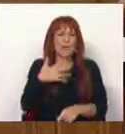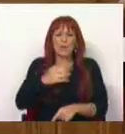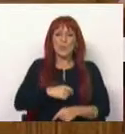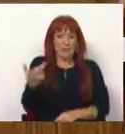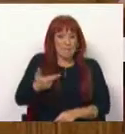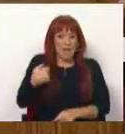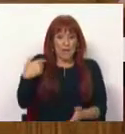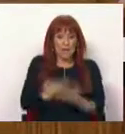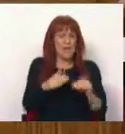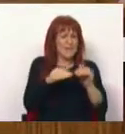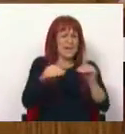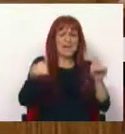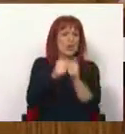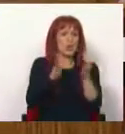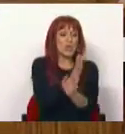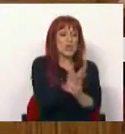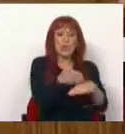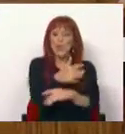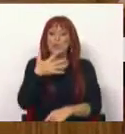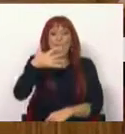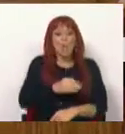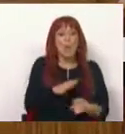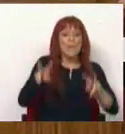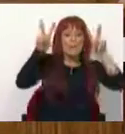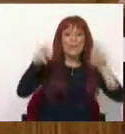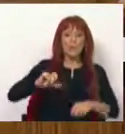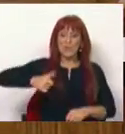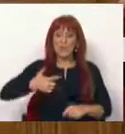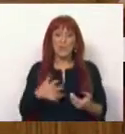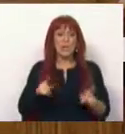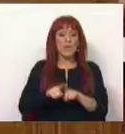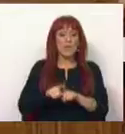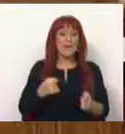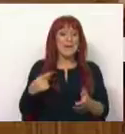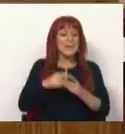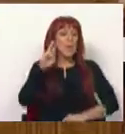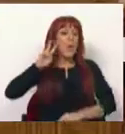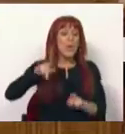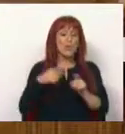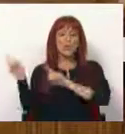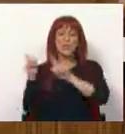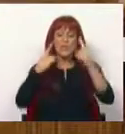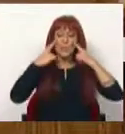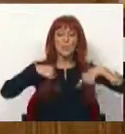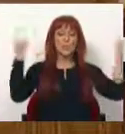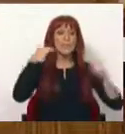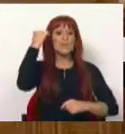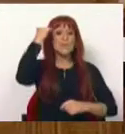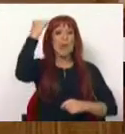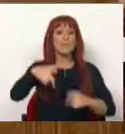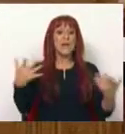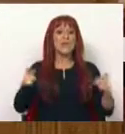absolutamente fragilizada a todos os níveis e em todos os setores. E nesta matéria, os Verdes queriam sublinhar a necessidade de olhar para os transportes públicos, muito em